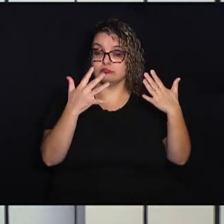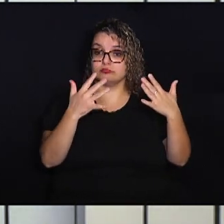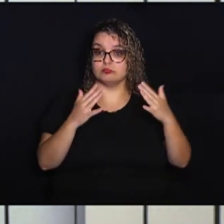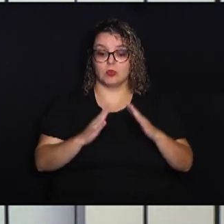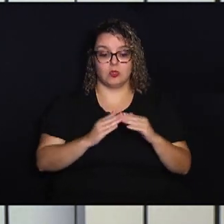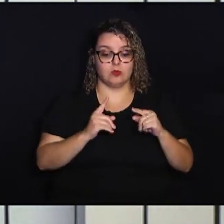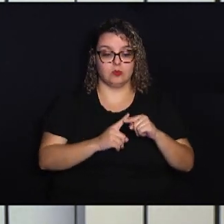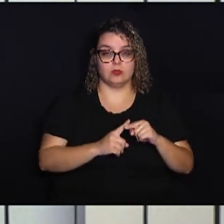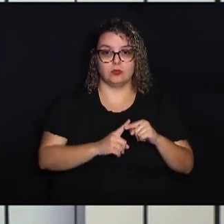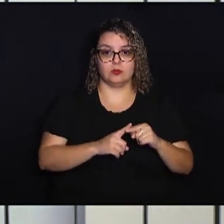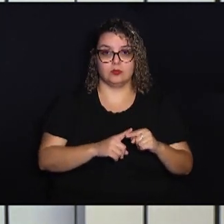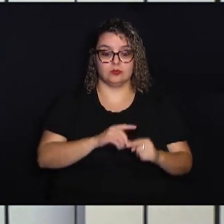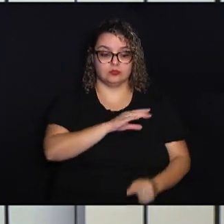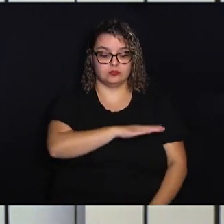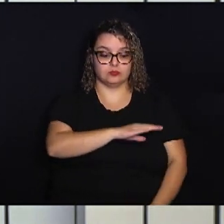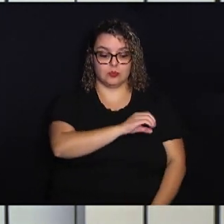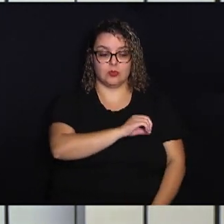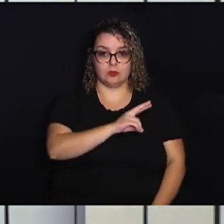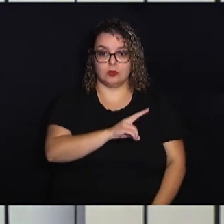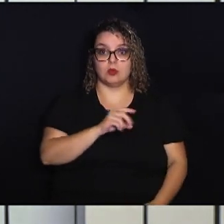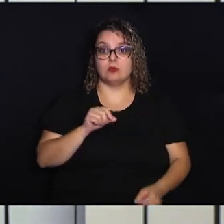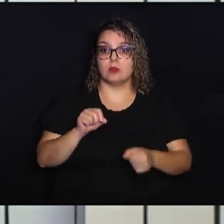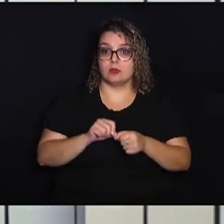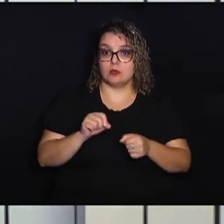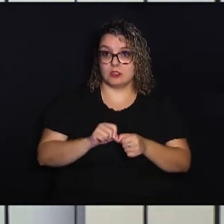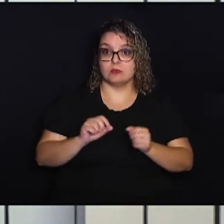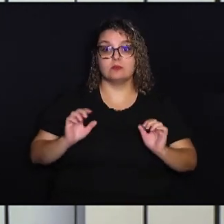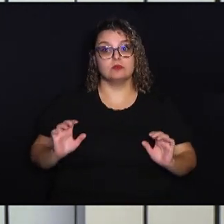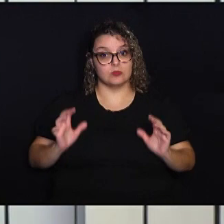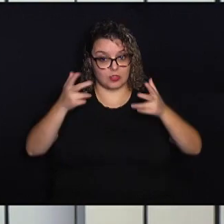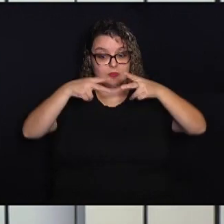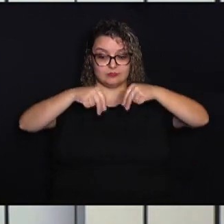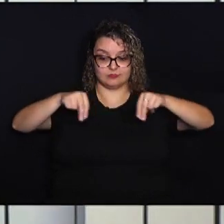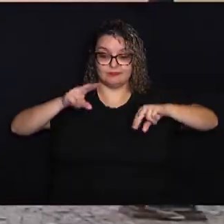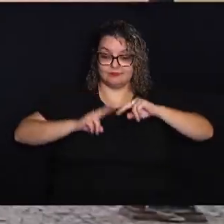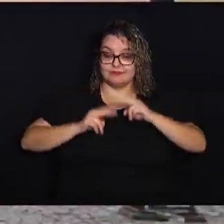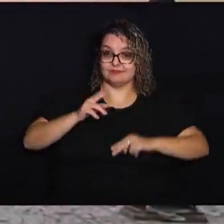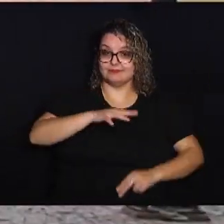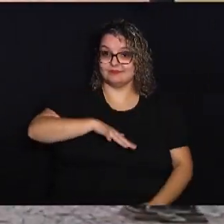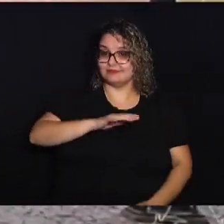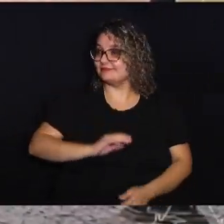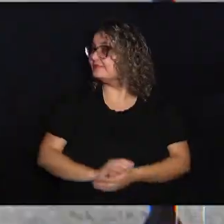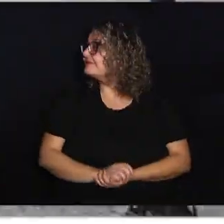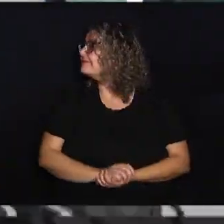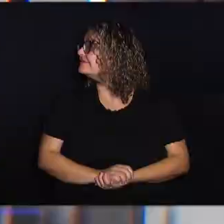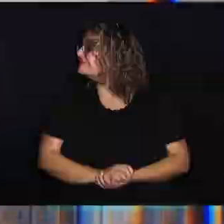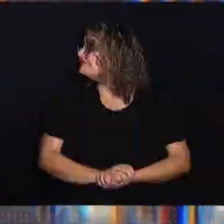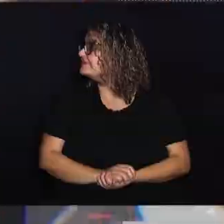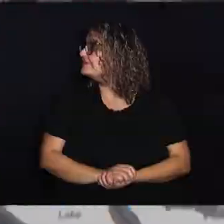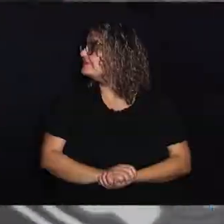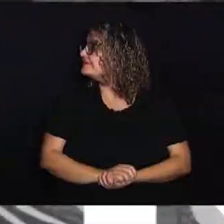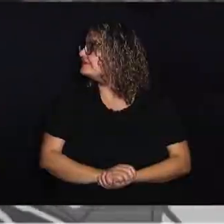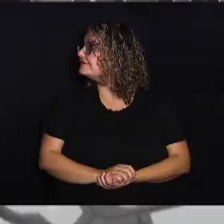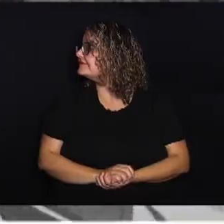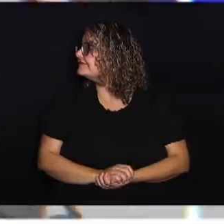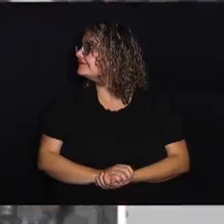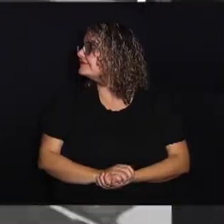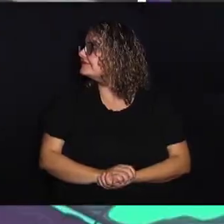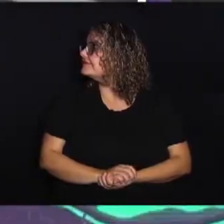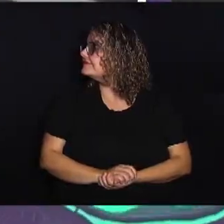de todo o trabalho. É a junção do trabalho da polícia com a comunidade, né? Então é uma forma da Polícia Militar